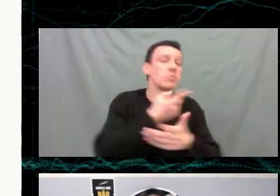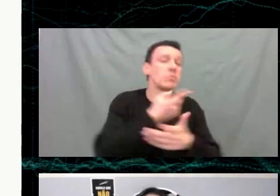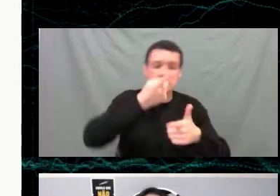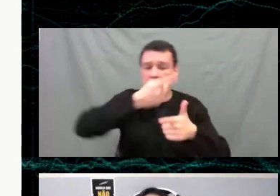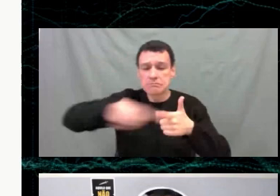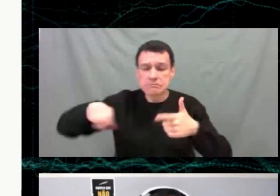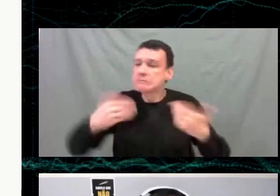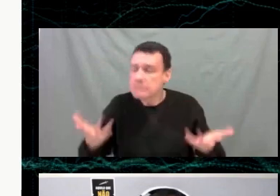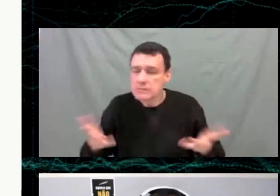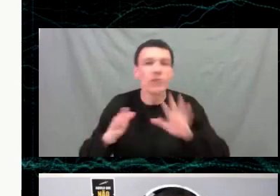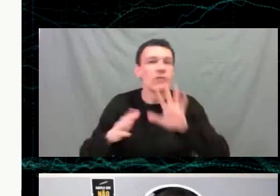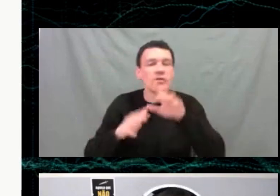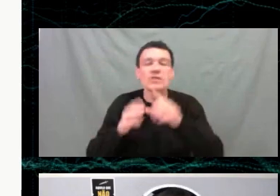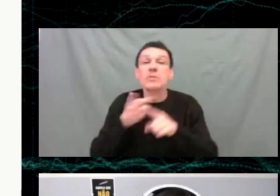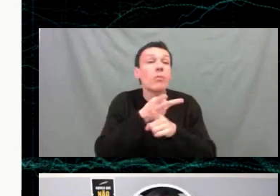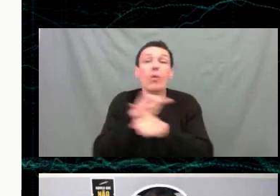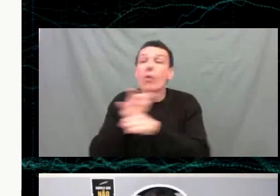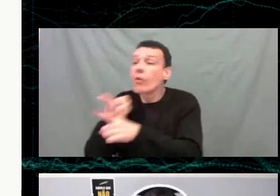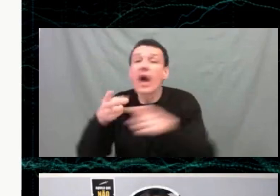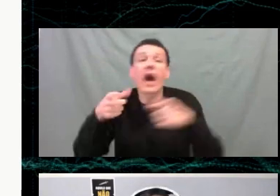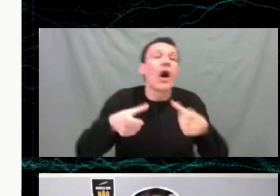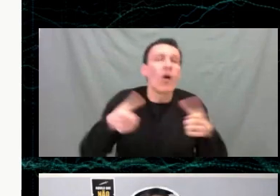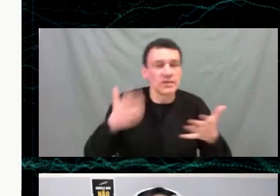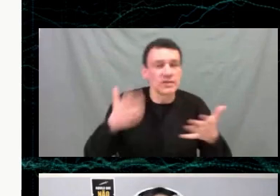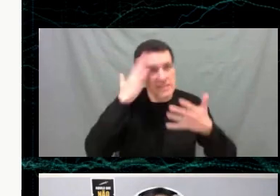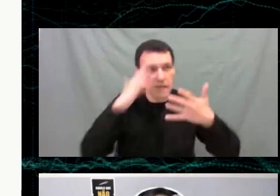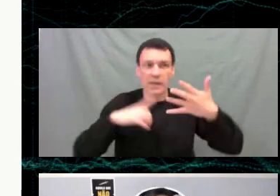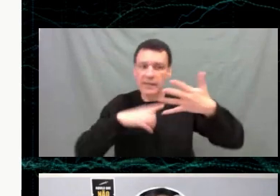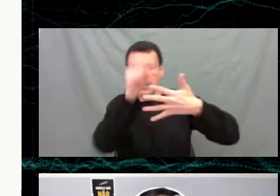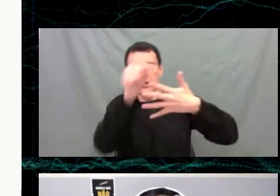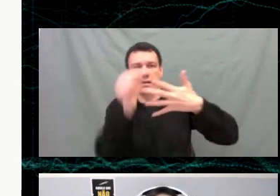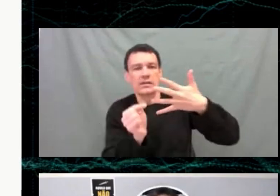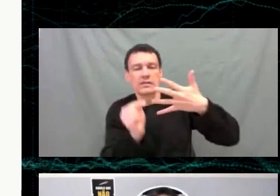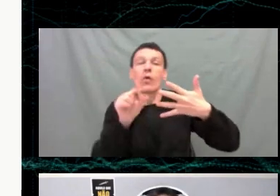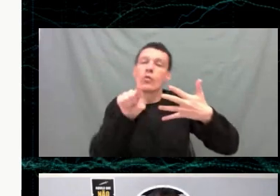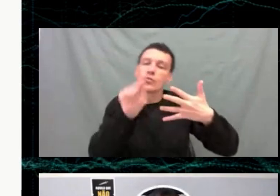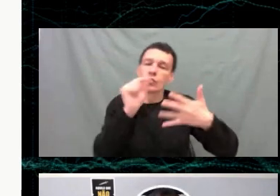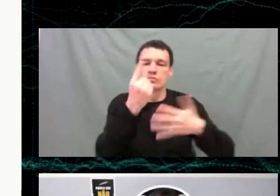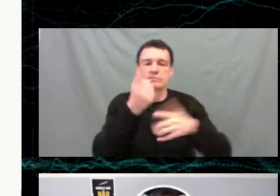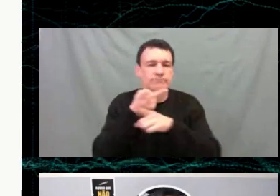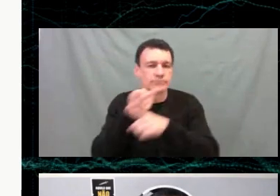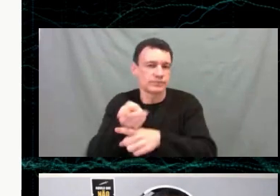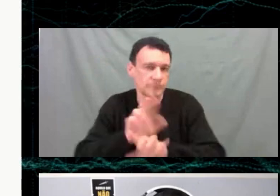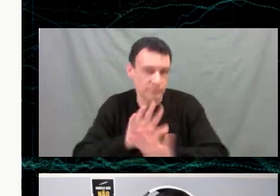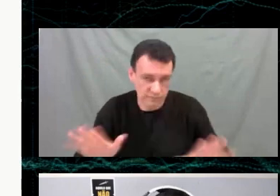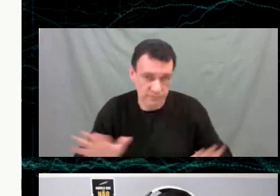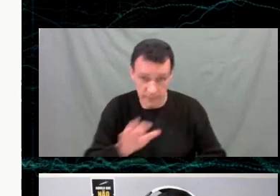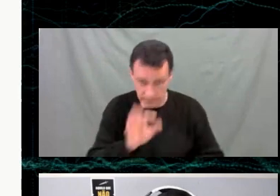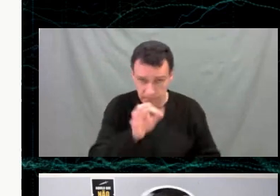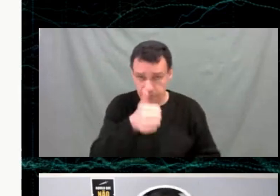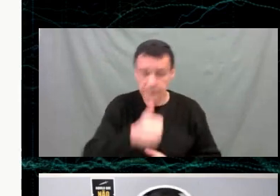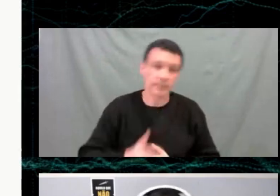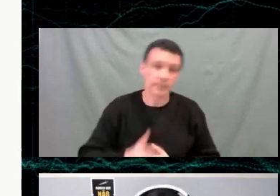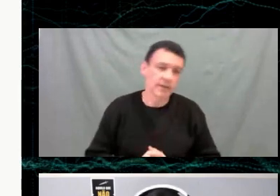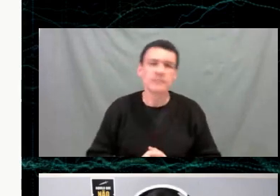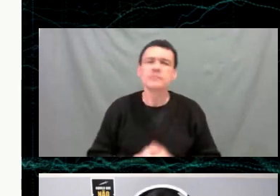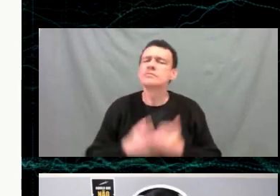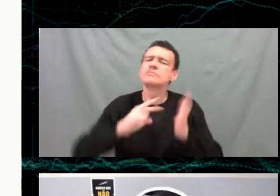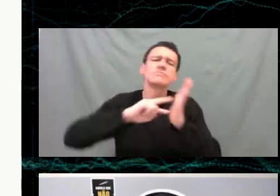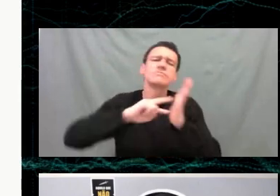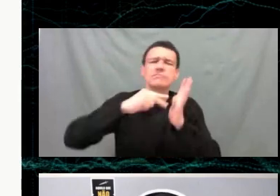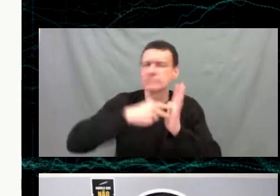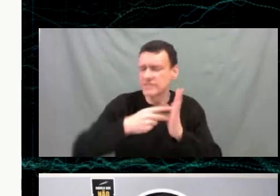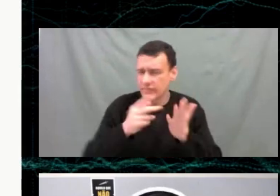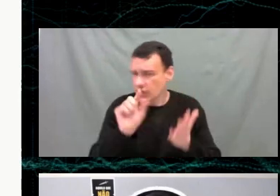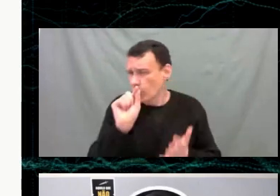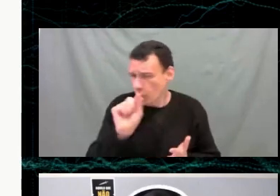métrica, falar assim, opa, meu ambiente não tá bom, não. Tá? Então, assim, o que que isso quer dizer? Ele quer dizer que se um dos processos, um